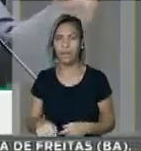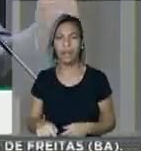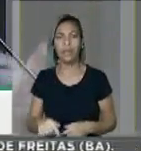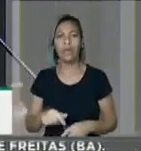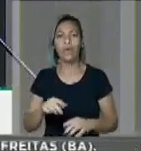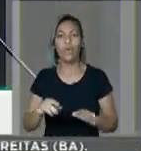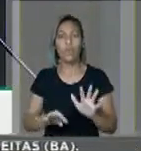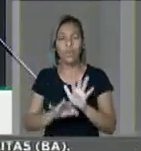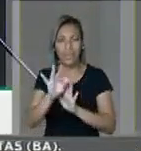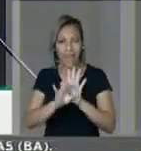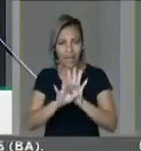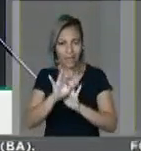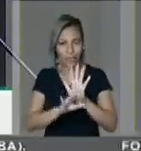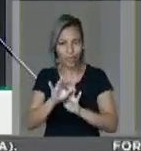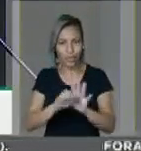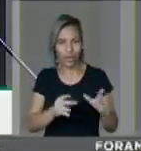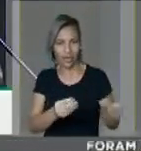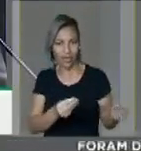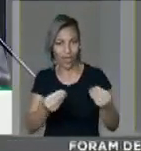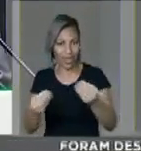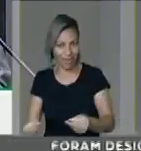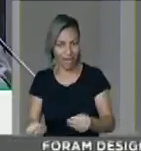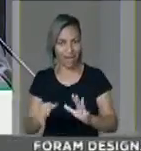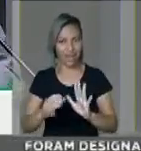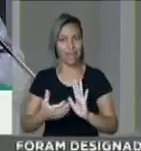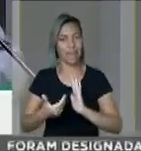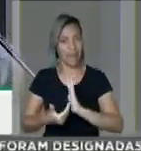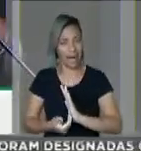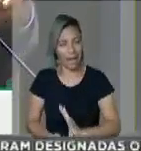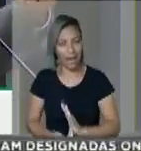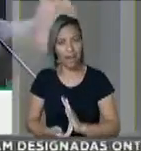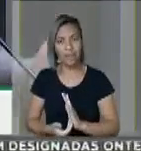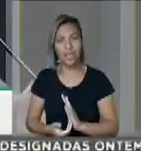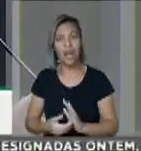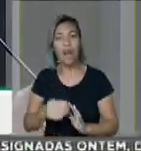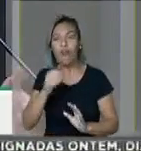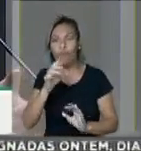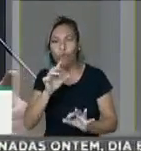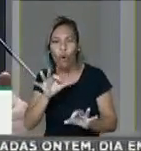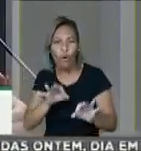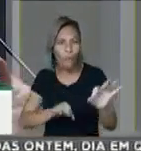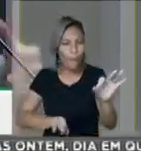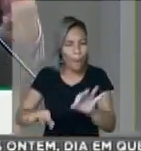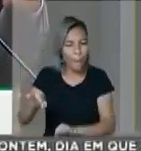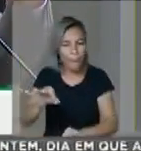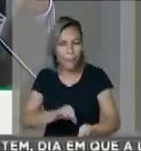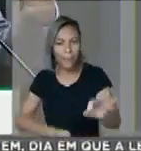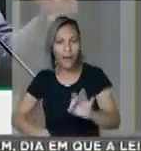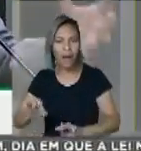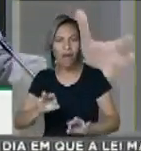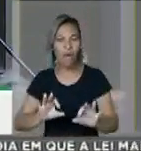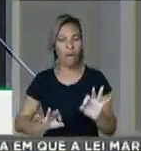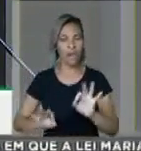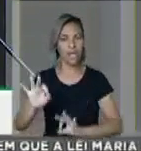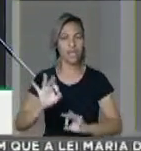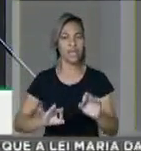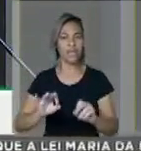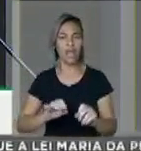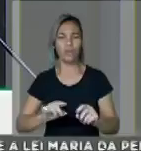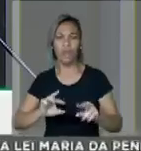Aqui, o texto enviado para a Câmara foi lapidado.